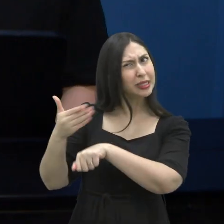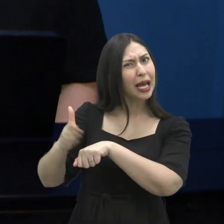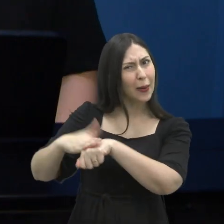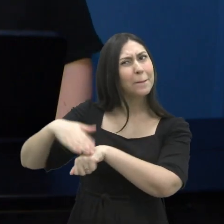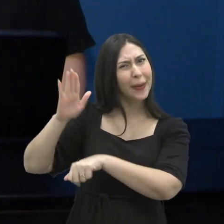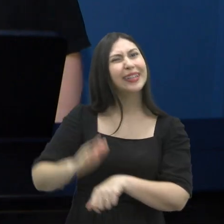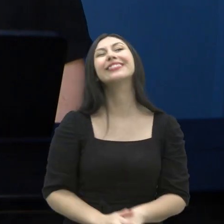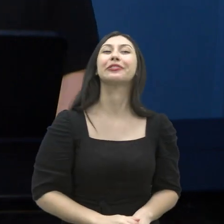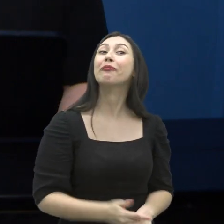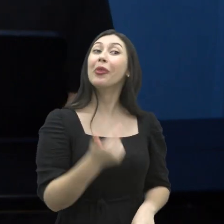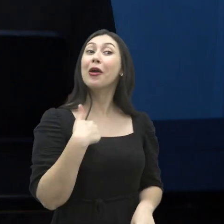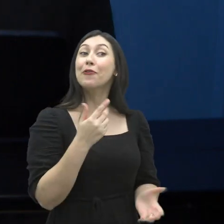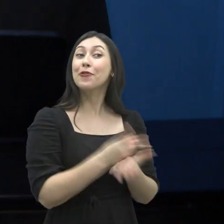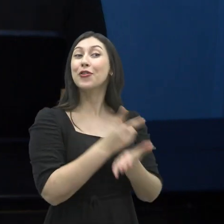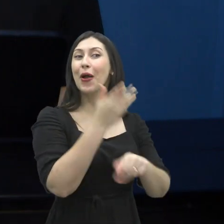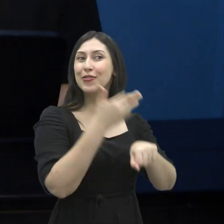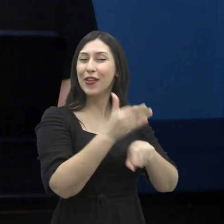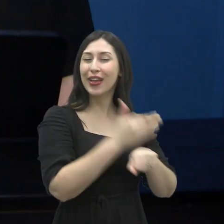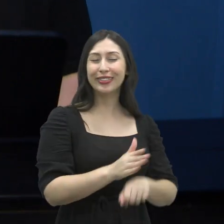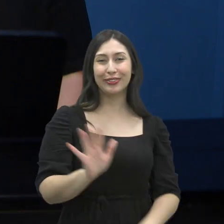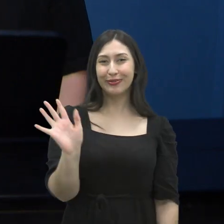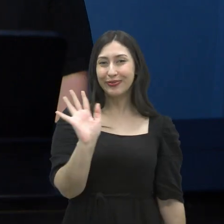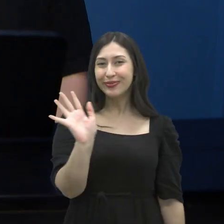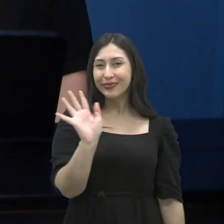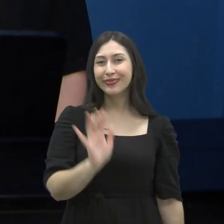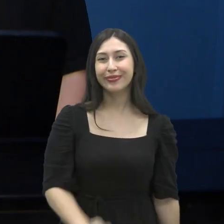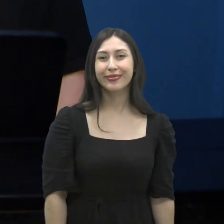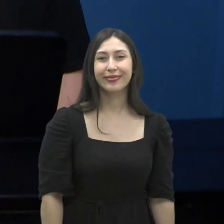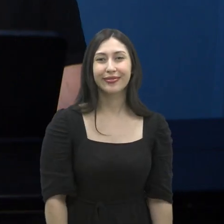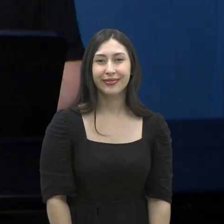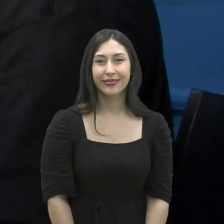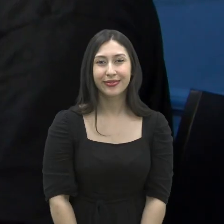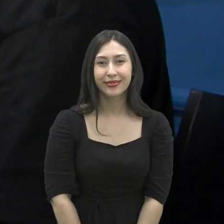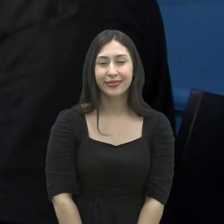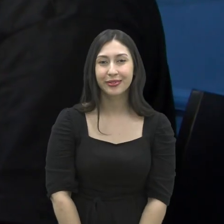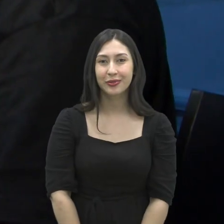Dá pra ensaiar mais um pouco, Dá, né? dá. Eu vou ficar por aqui ensaiando. Fernanda, até mais.